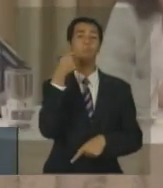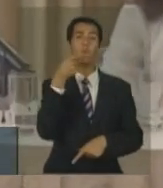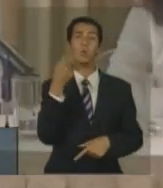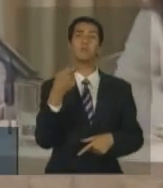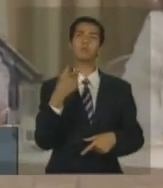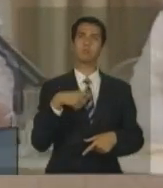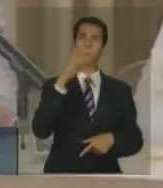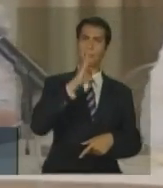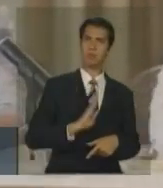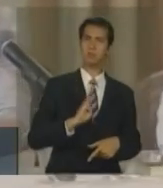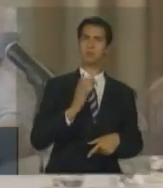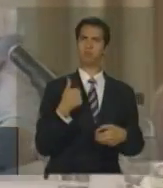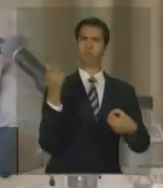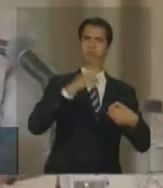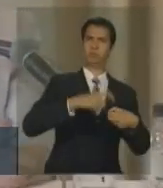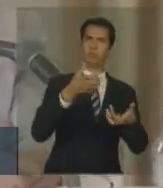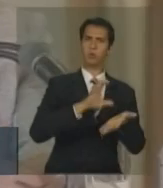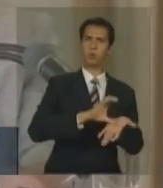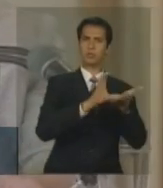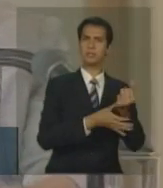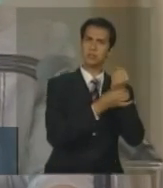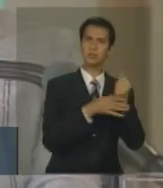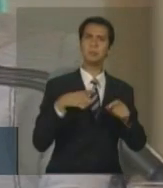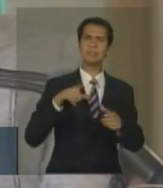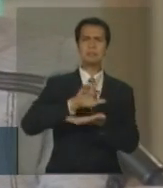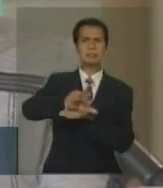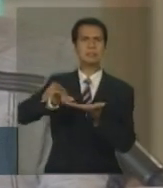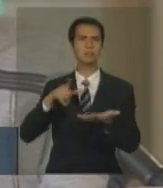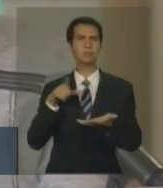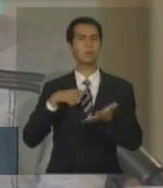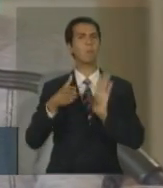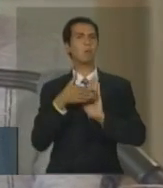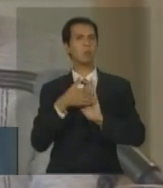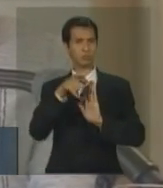gostaria de saber de repercussões. Olha, eu queria te dizer o seguinte.